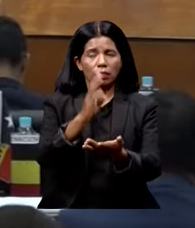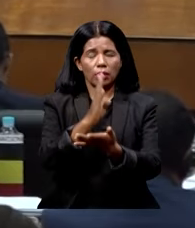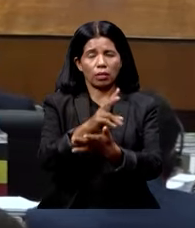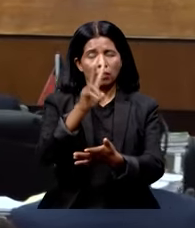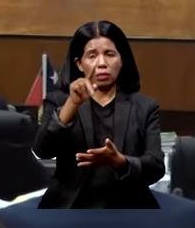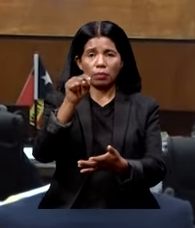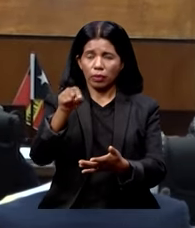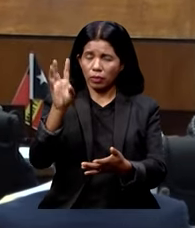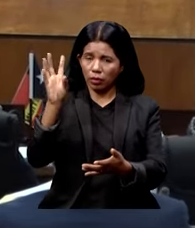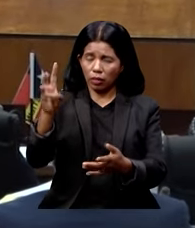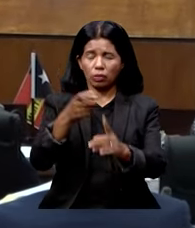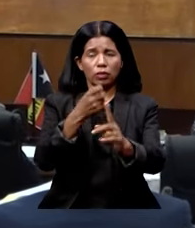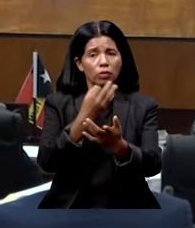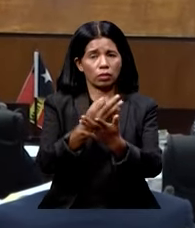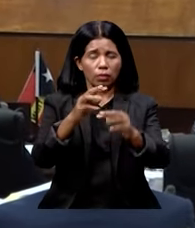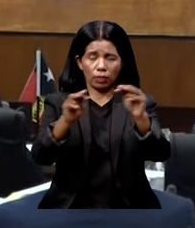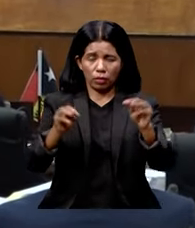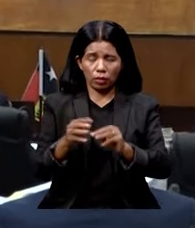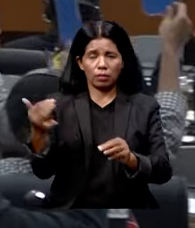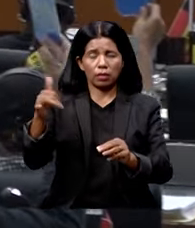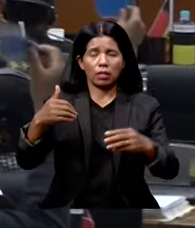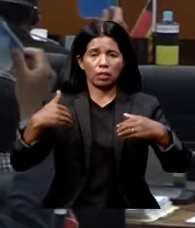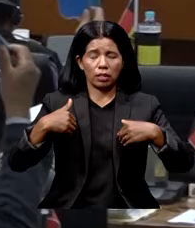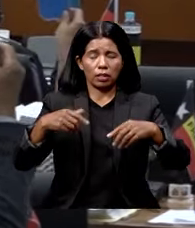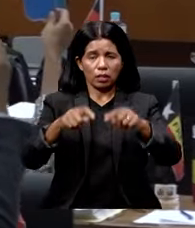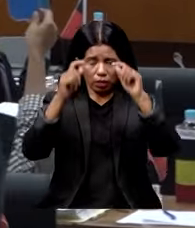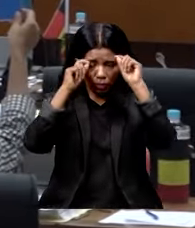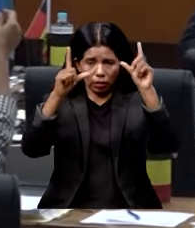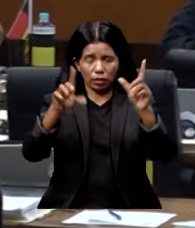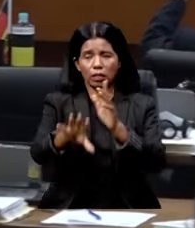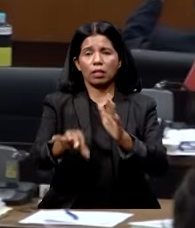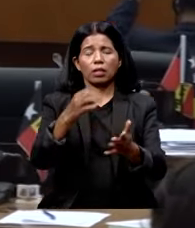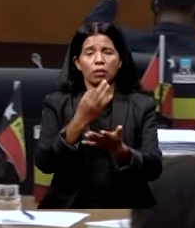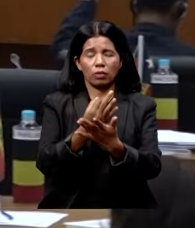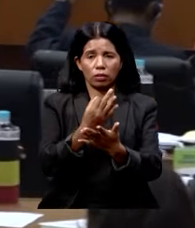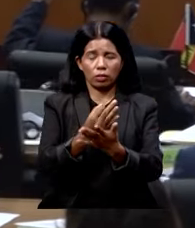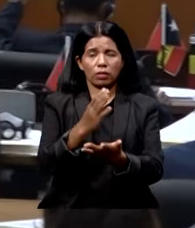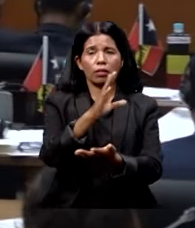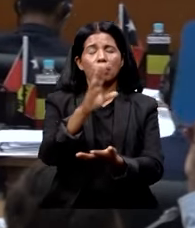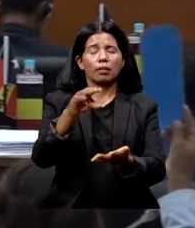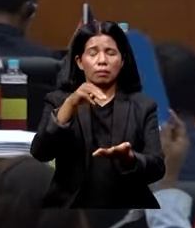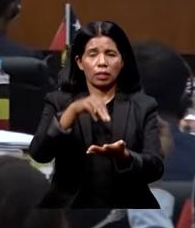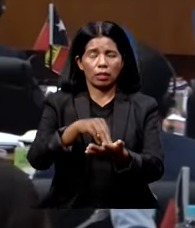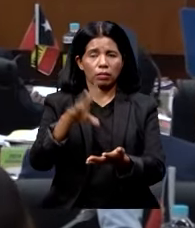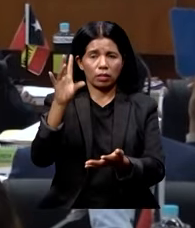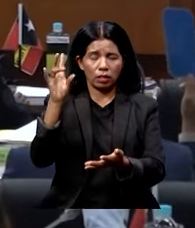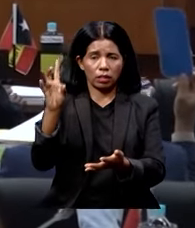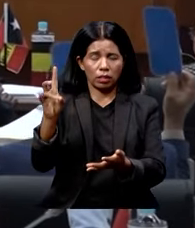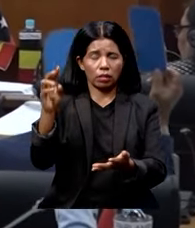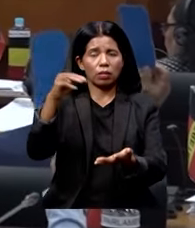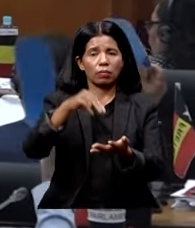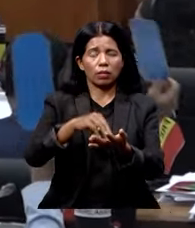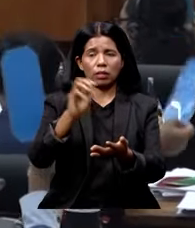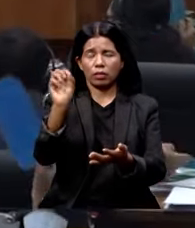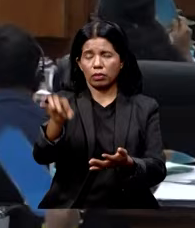o montante NEN, cada município Sira e a território Laran se reta mínimo milhão rito, to milhão de saúde em Sira,